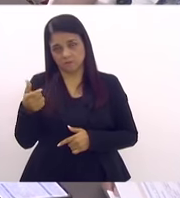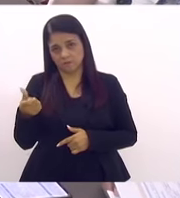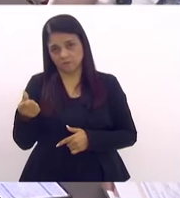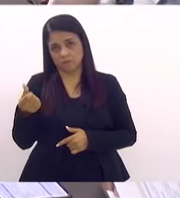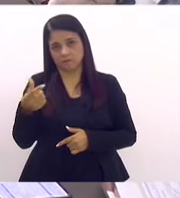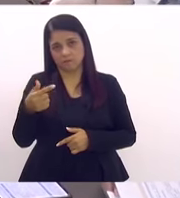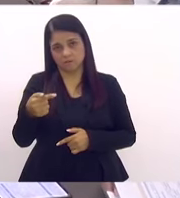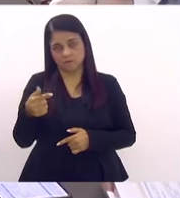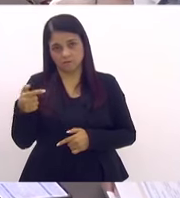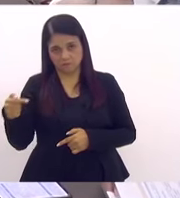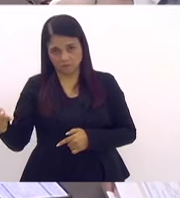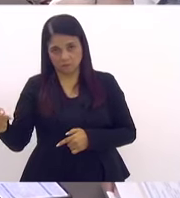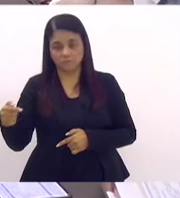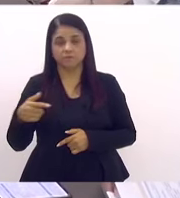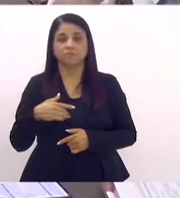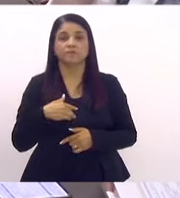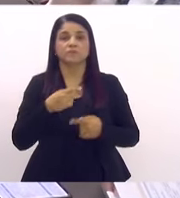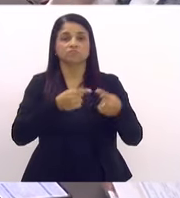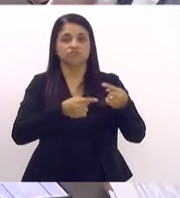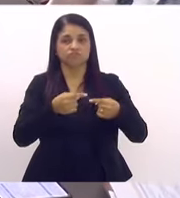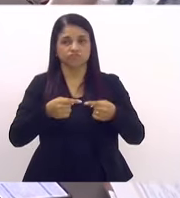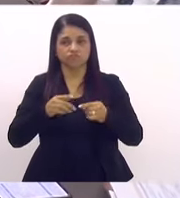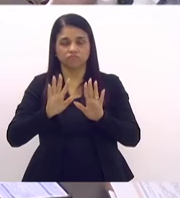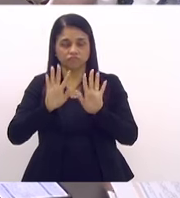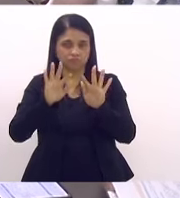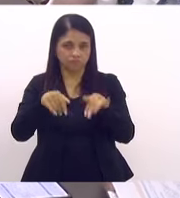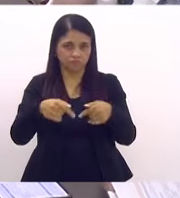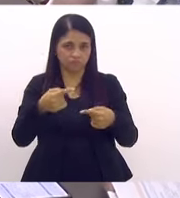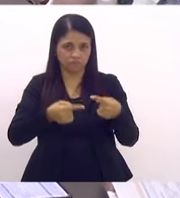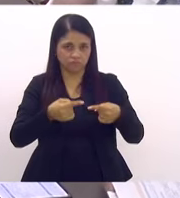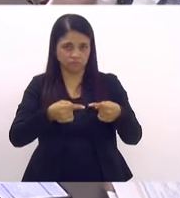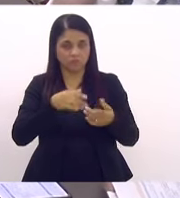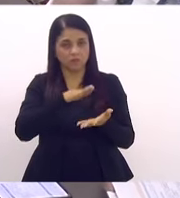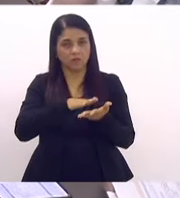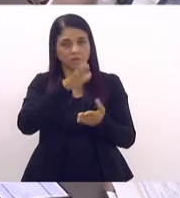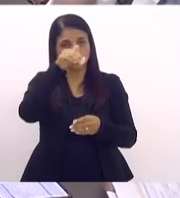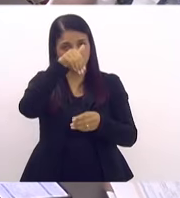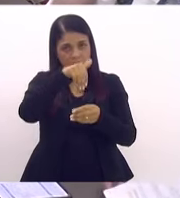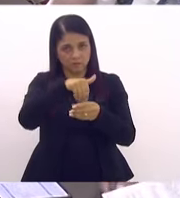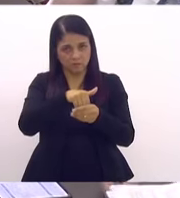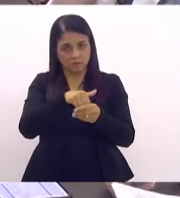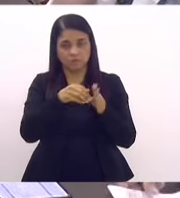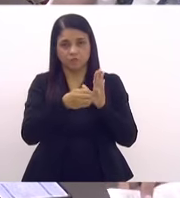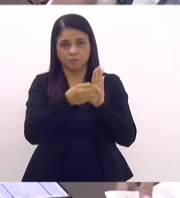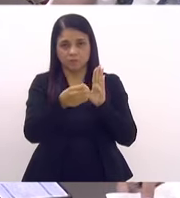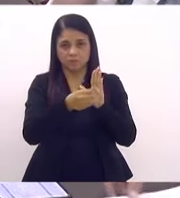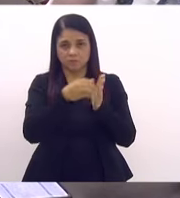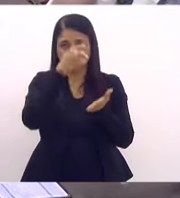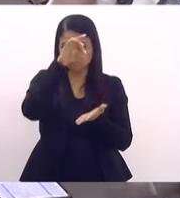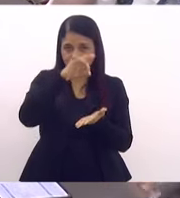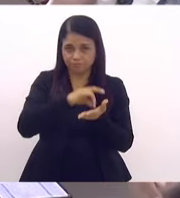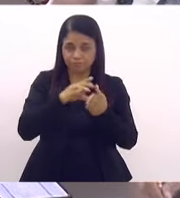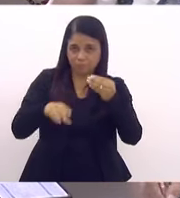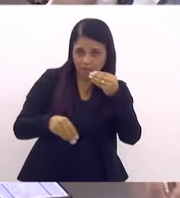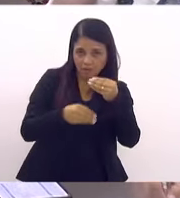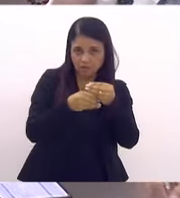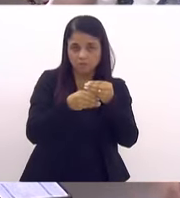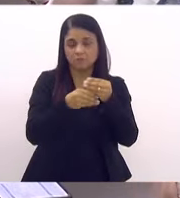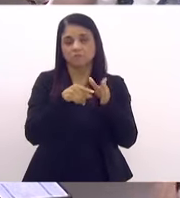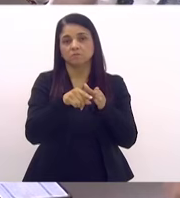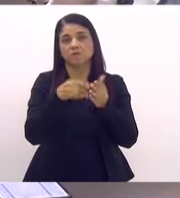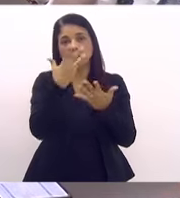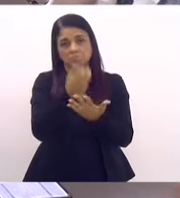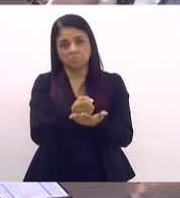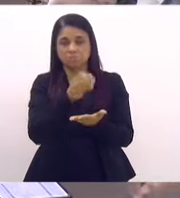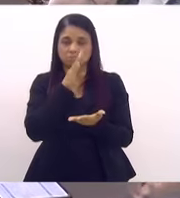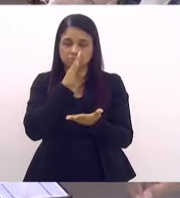Tá. Não havendo quem queira discutir, encerrada a discussão. Em votação, os pareceres originais pela anexação. Senhores que aprovam,